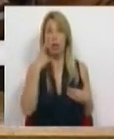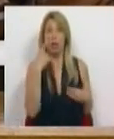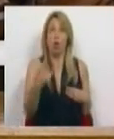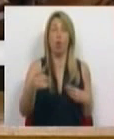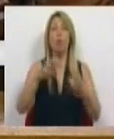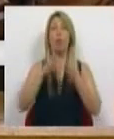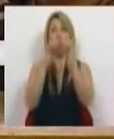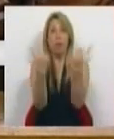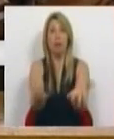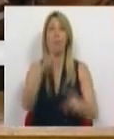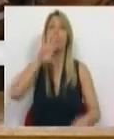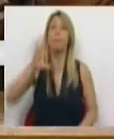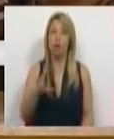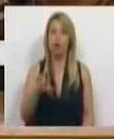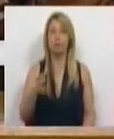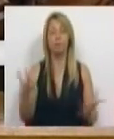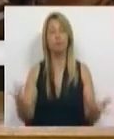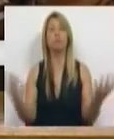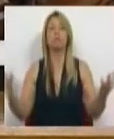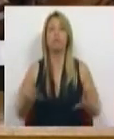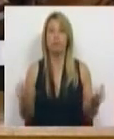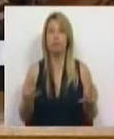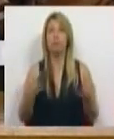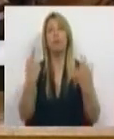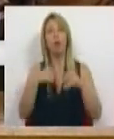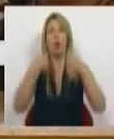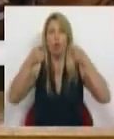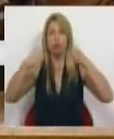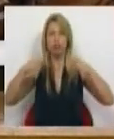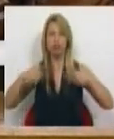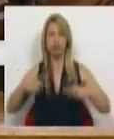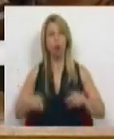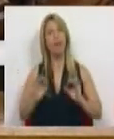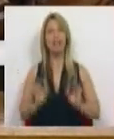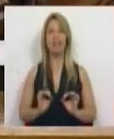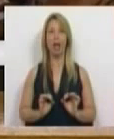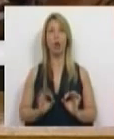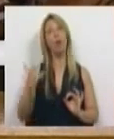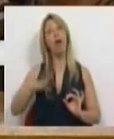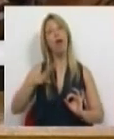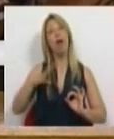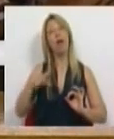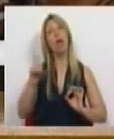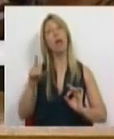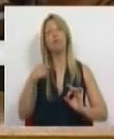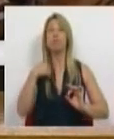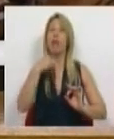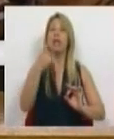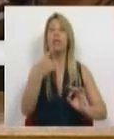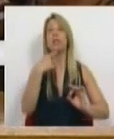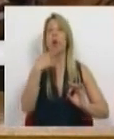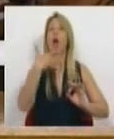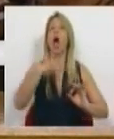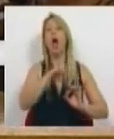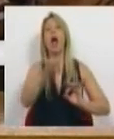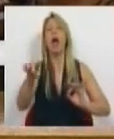que deixou ao país. Puseram os contadores a zero e querem fazer crer que todo e qualquer problema que surja é